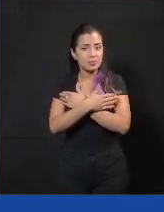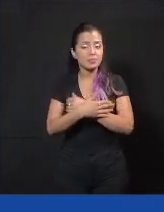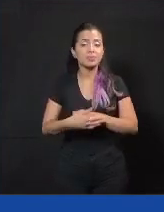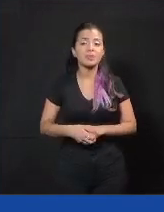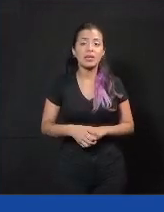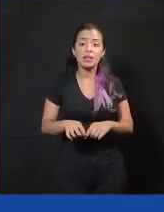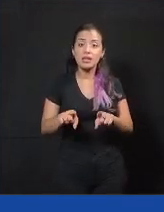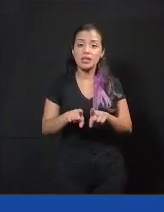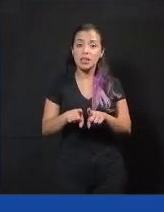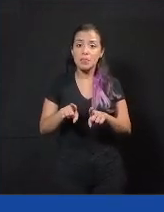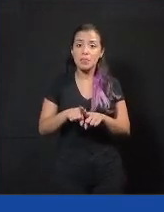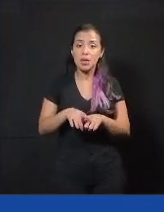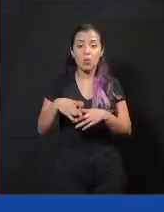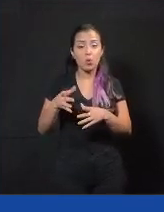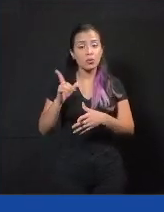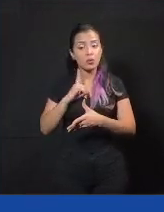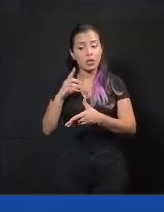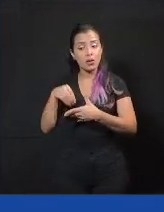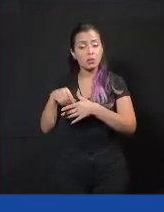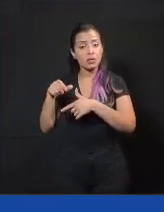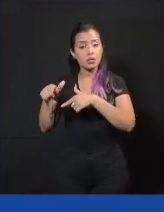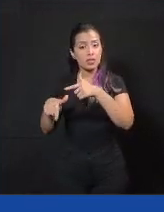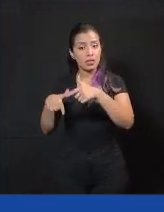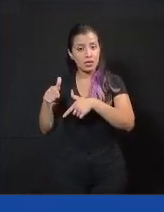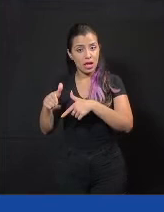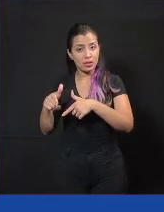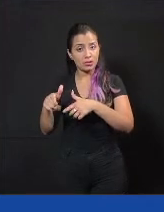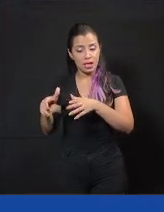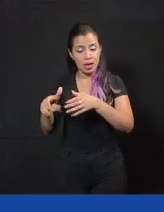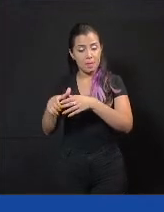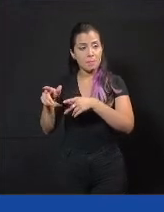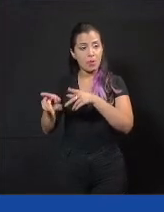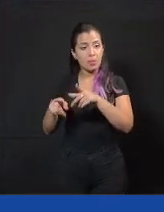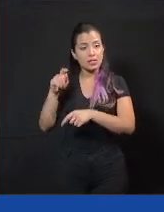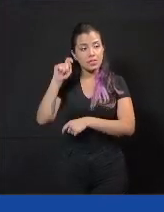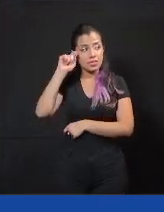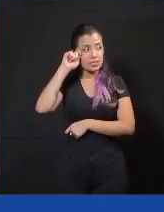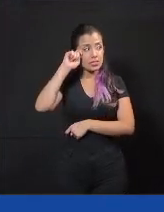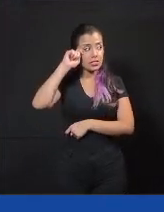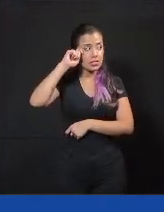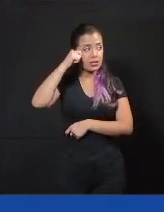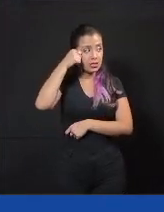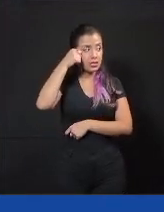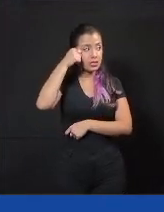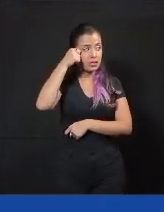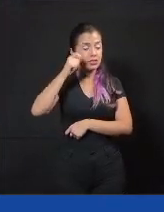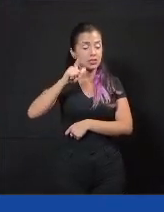né, entre aquelas, a população negra, né, que tem emprego,